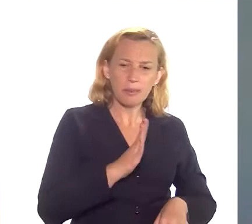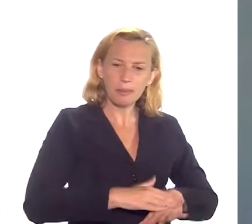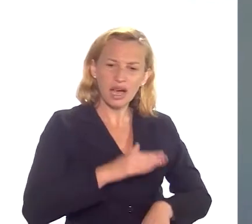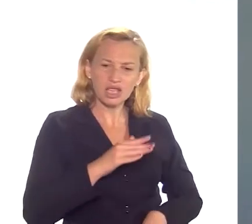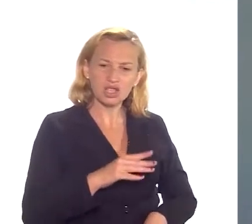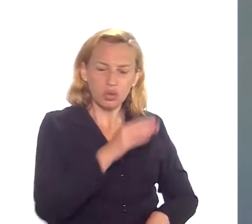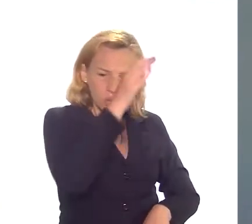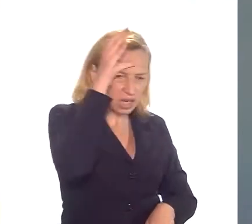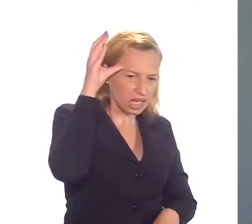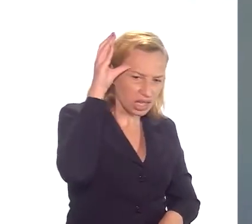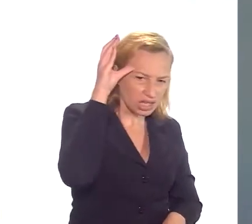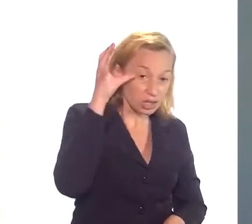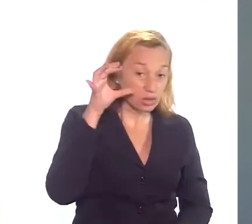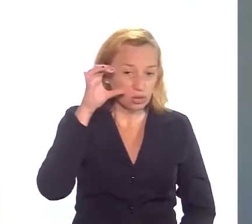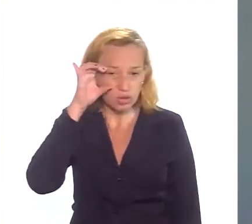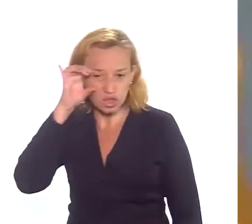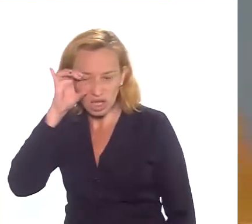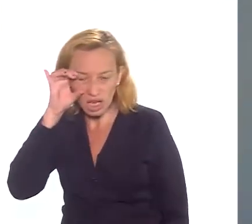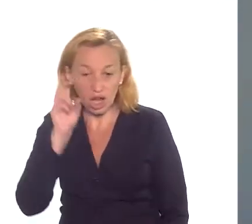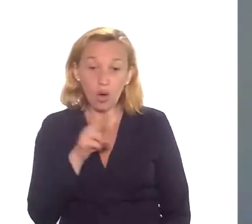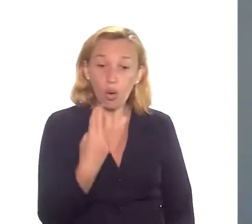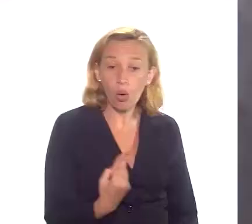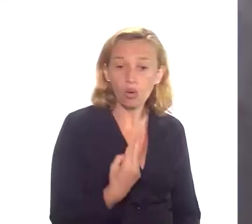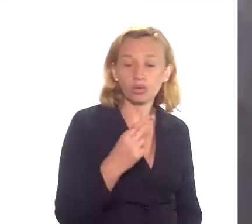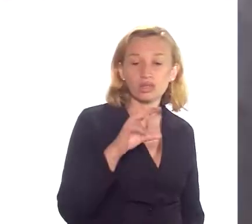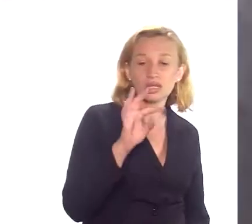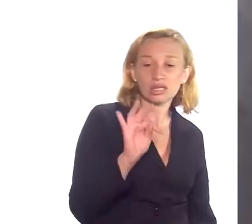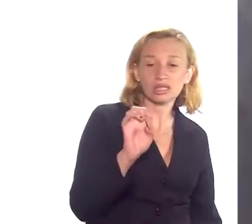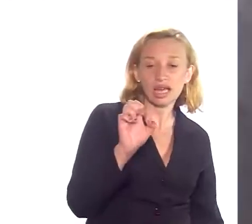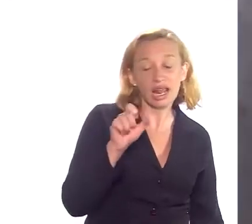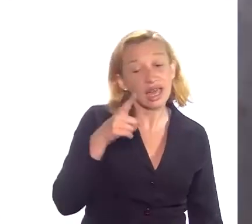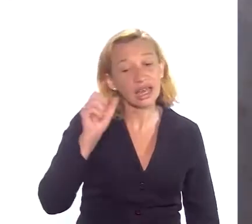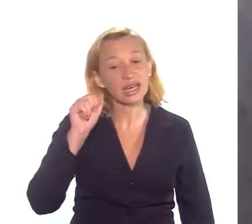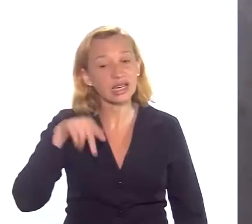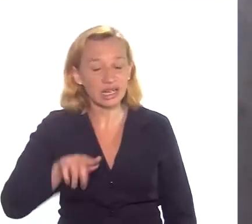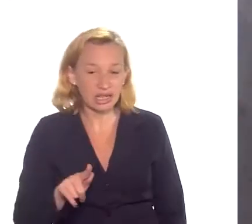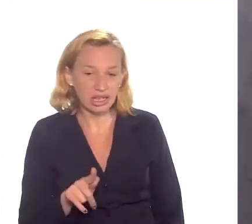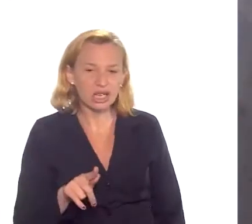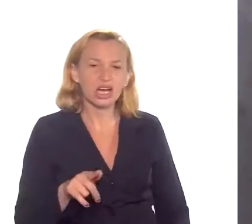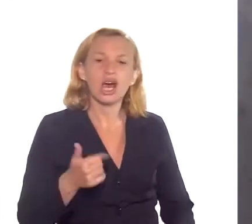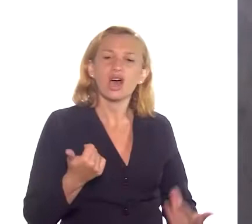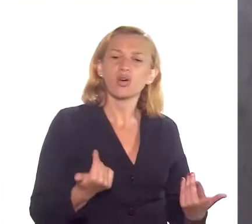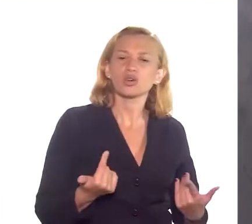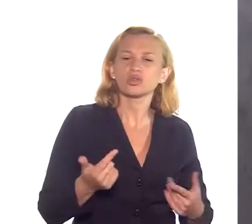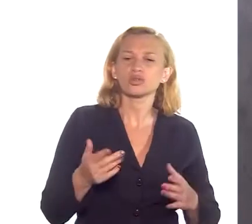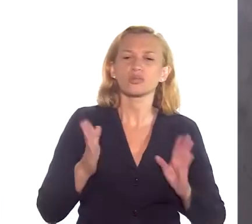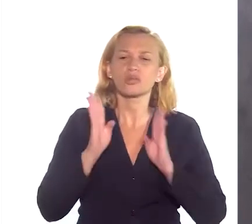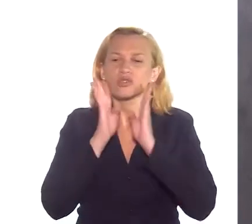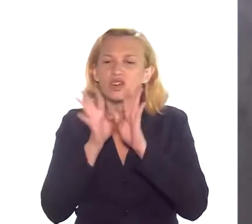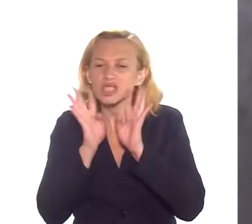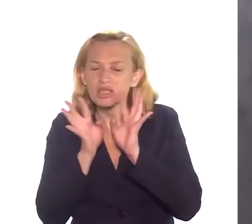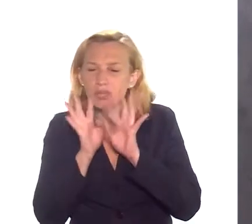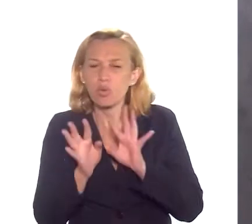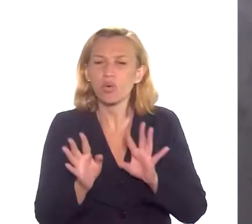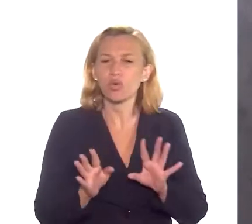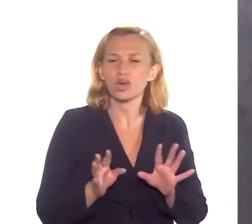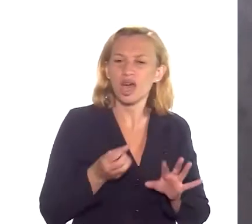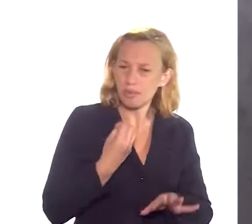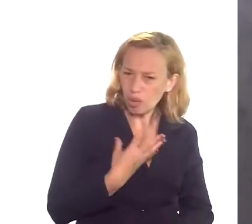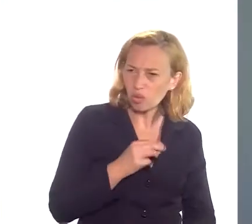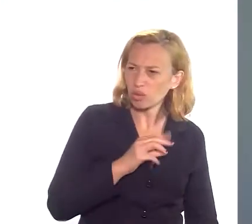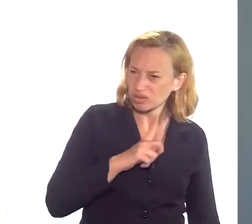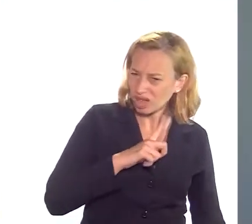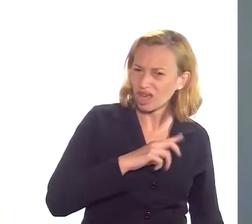ou no Telegram. O que eu converto mais em venda, né? É quando eu estou no Facebook, vale a pena eu ter